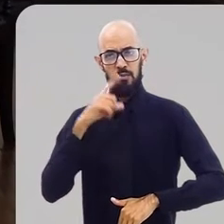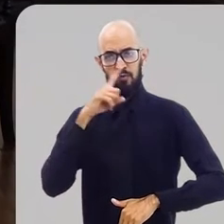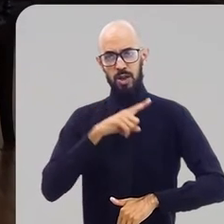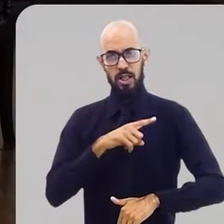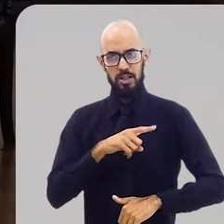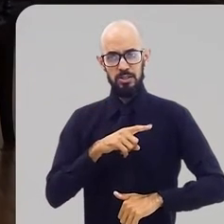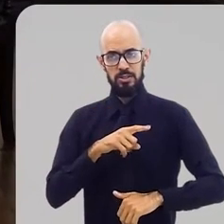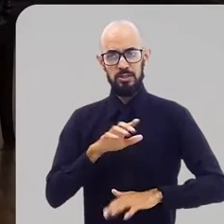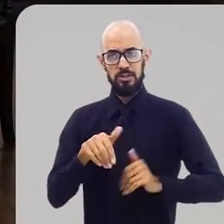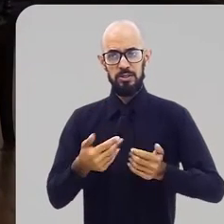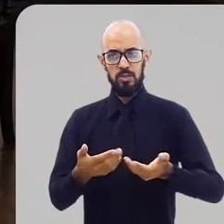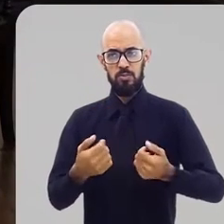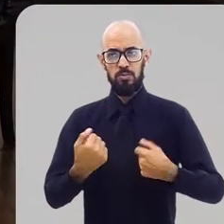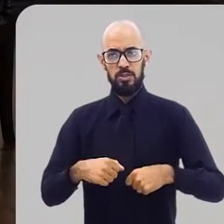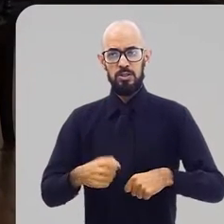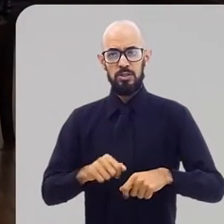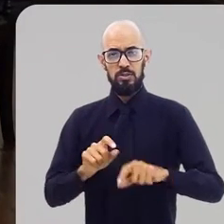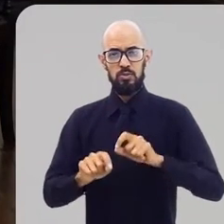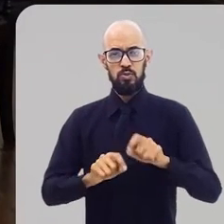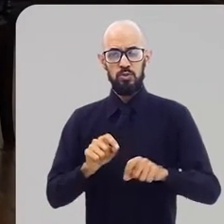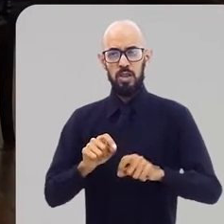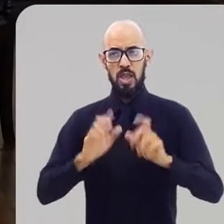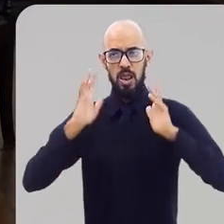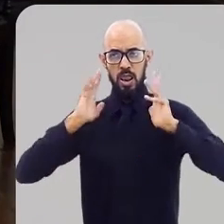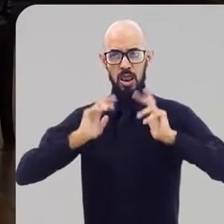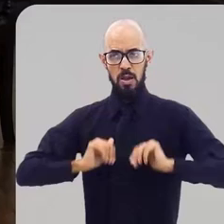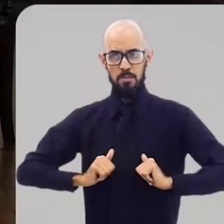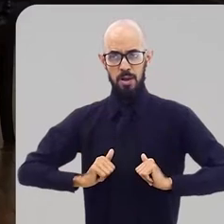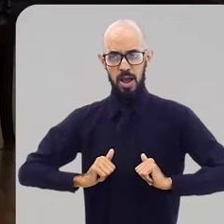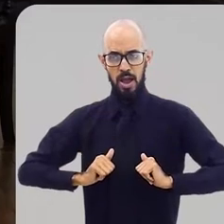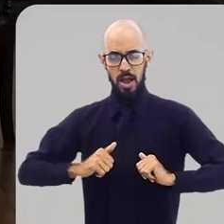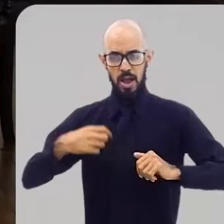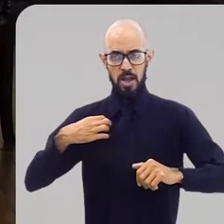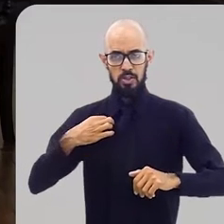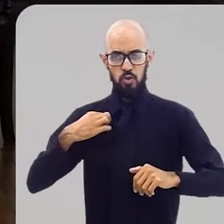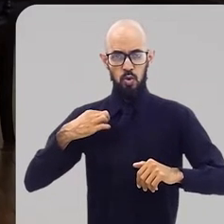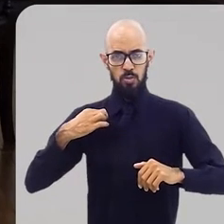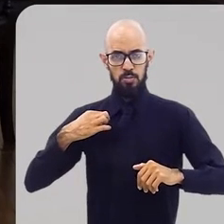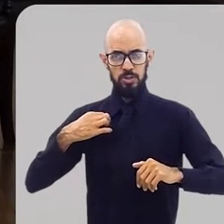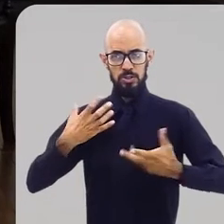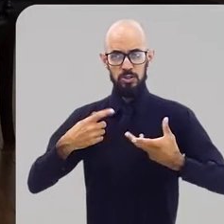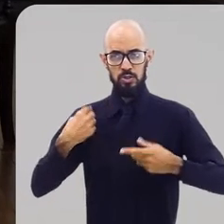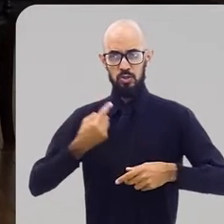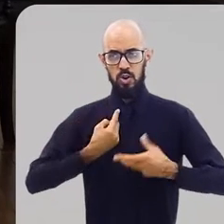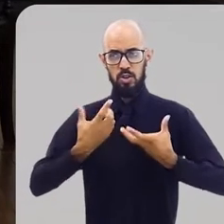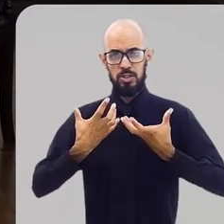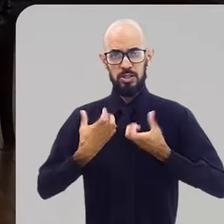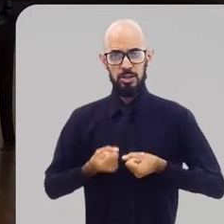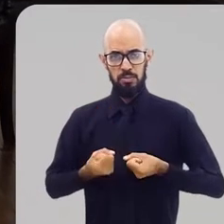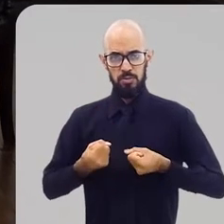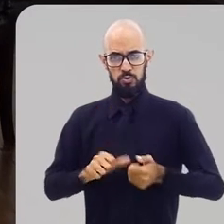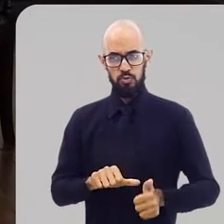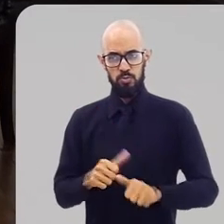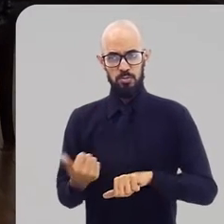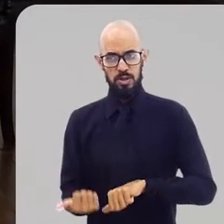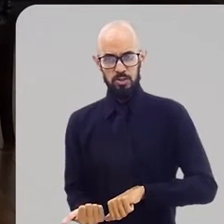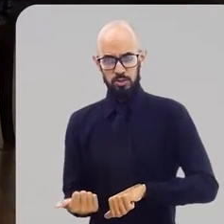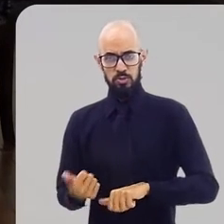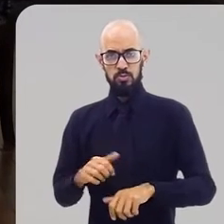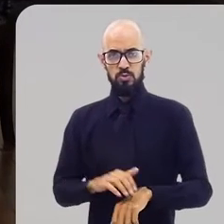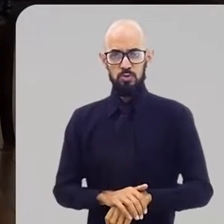as nossas falhas Então precisamos lavar a veste que nós recebemos no batismo